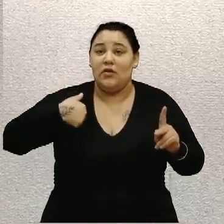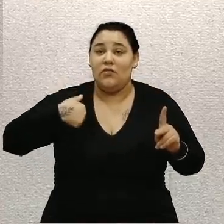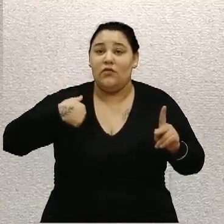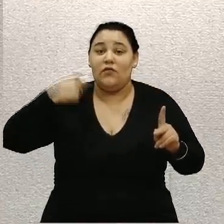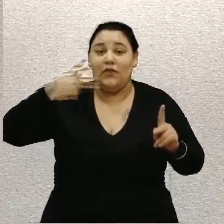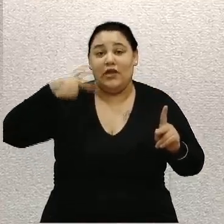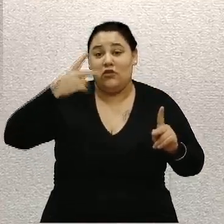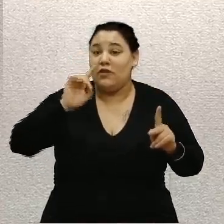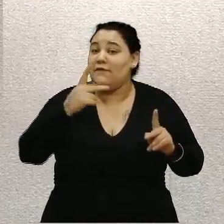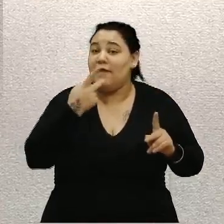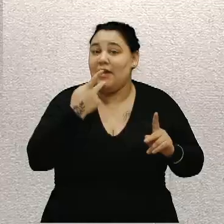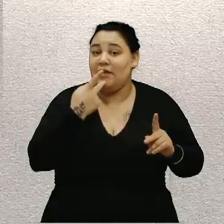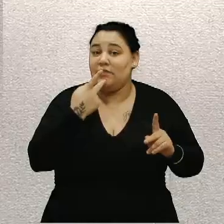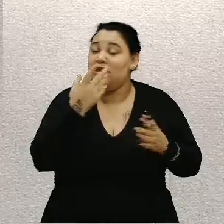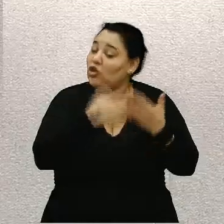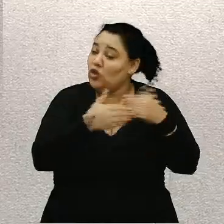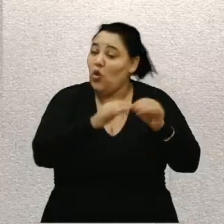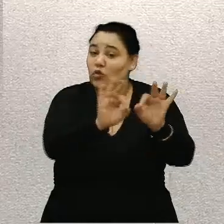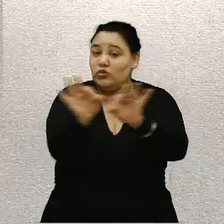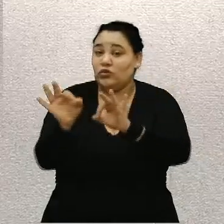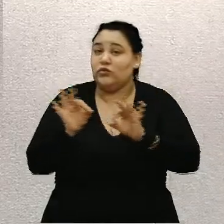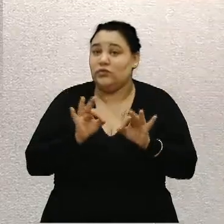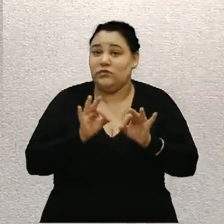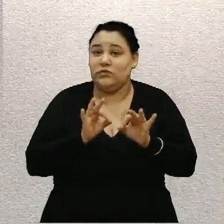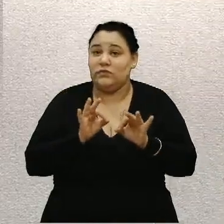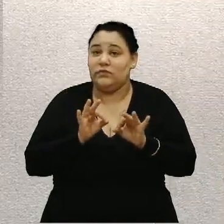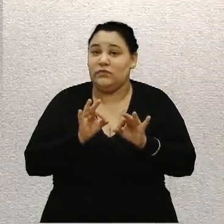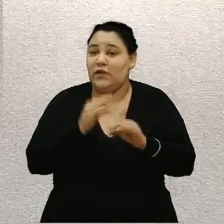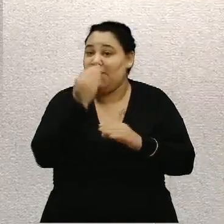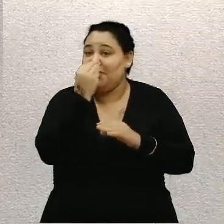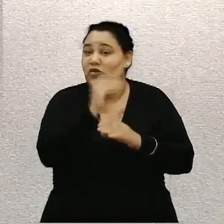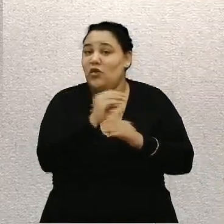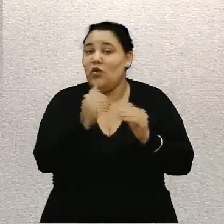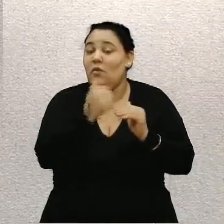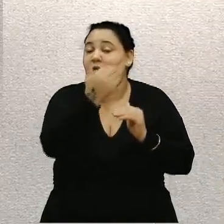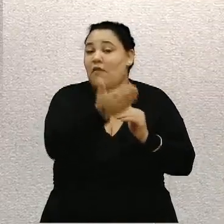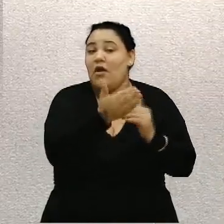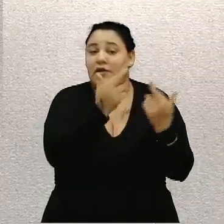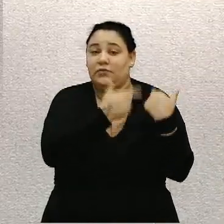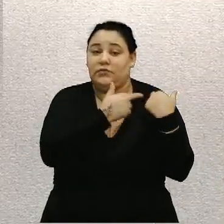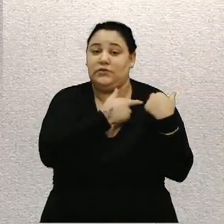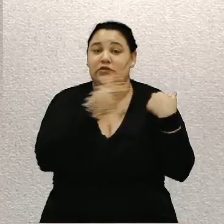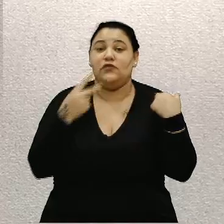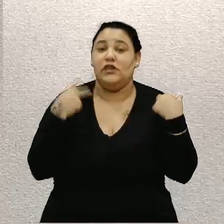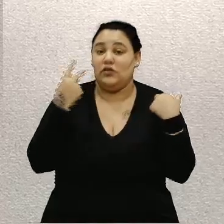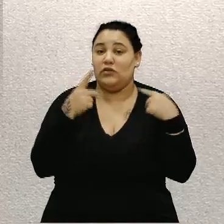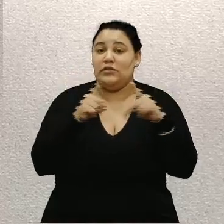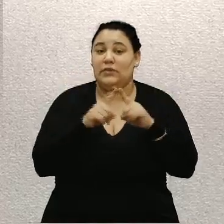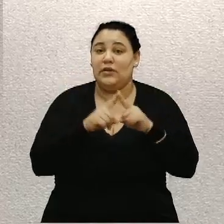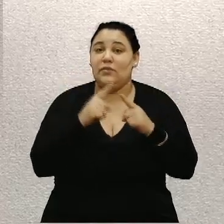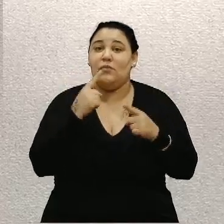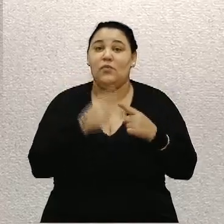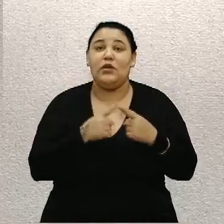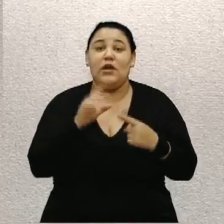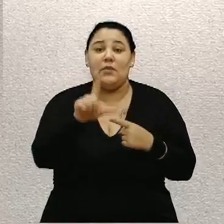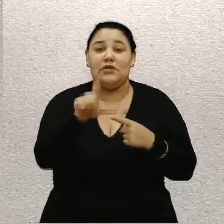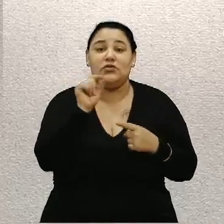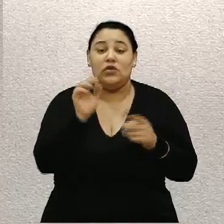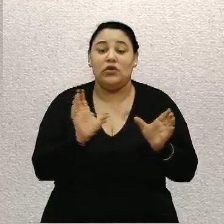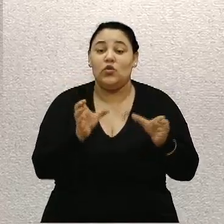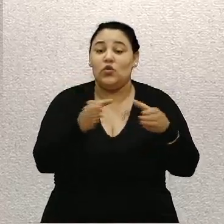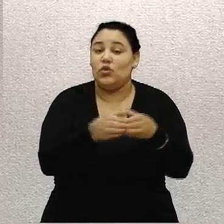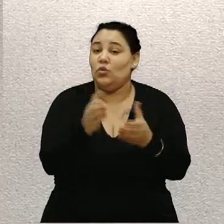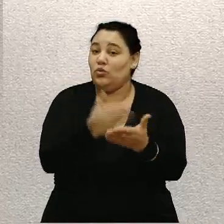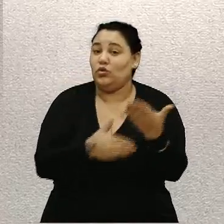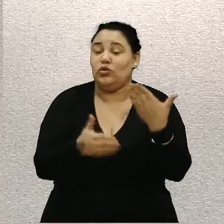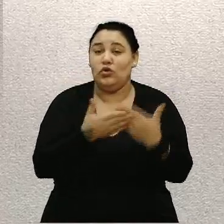foi em comum acordo aqui dentro. Então, assim, não se jogue para fora desse plenário e dos vereadores, que é uma decisão em conjunta que foi tomada